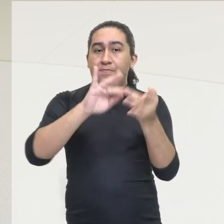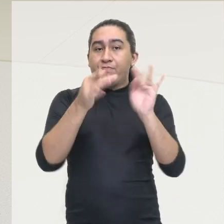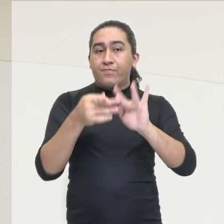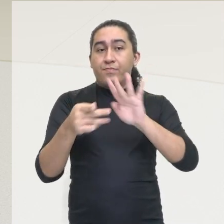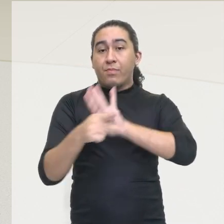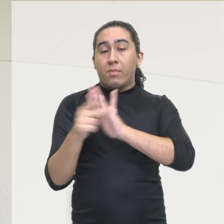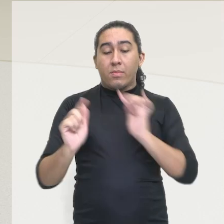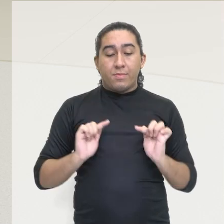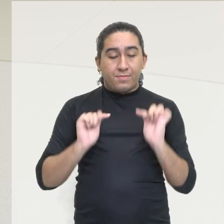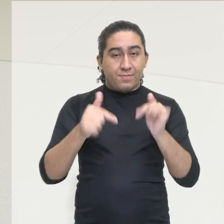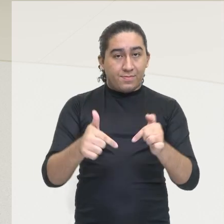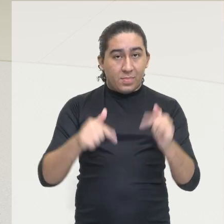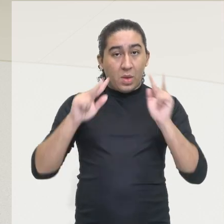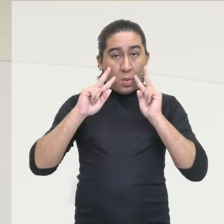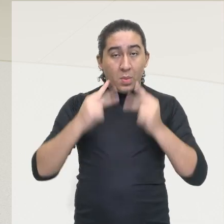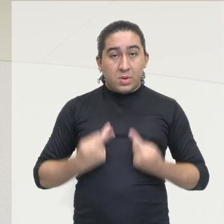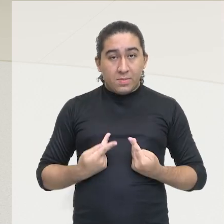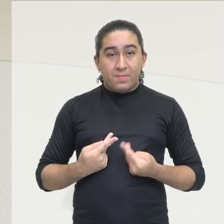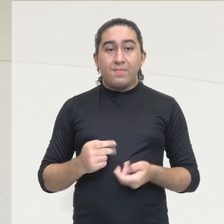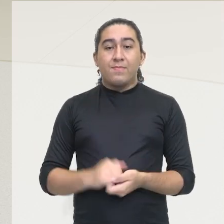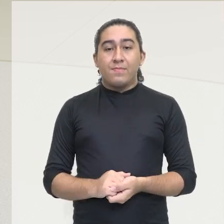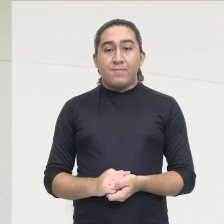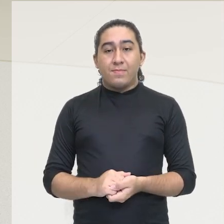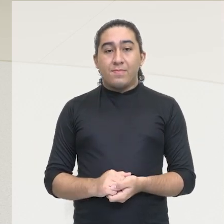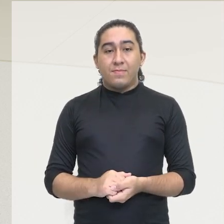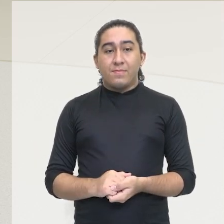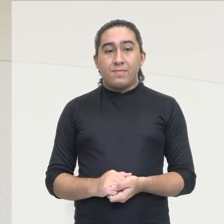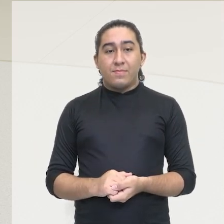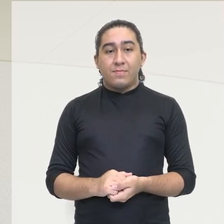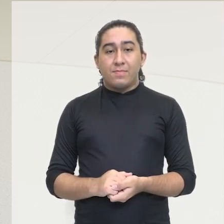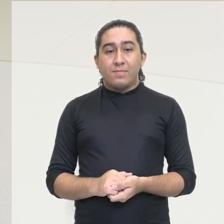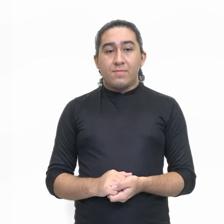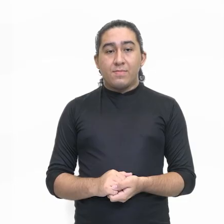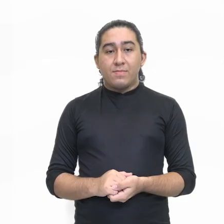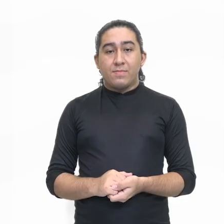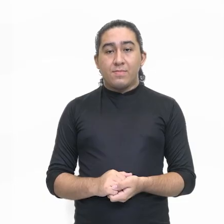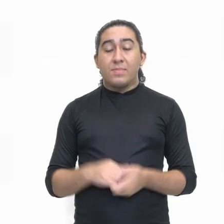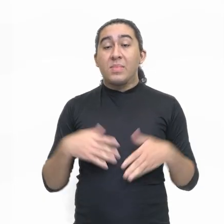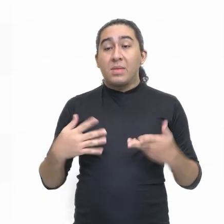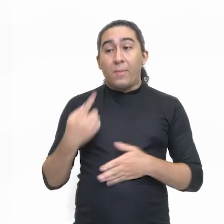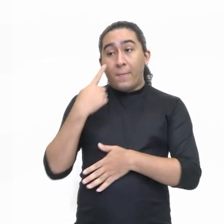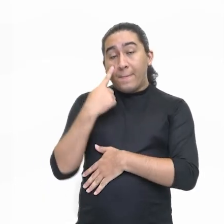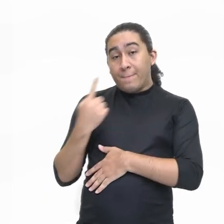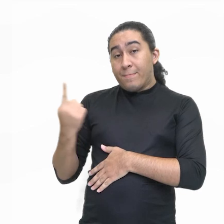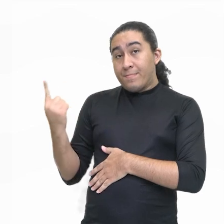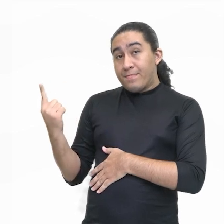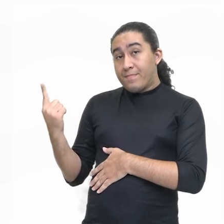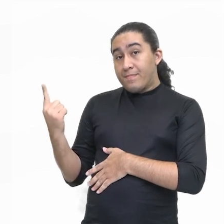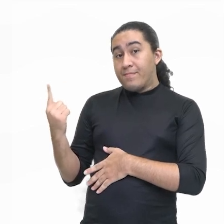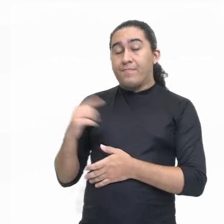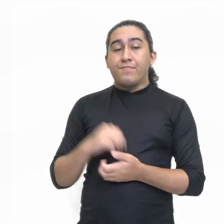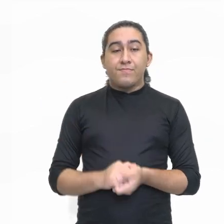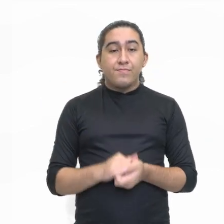importância, contextualizando aí a ação antrópica. Então, começamos aí pelo